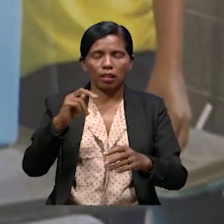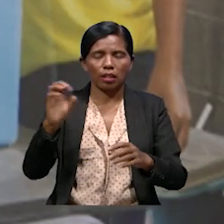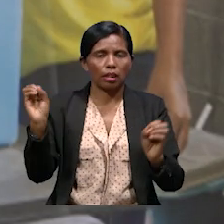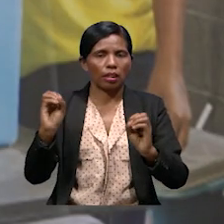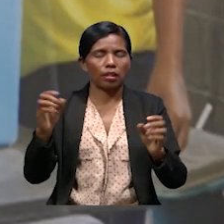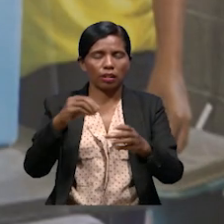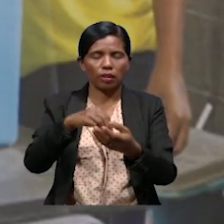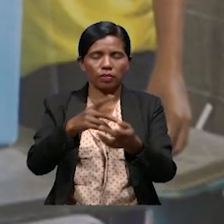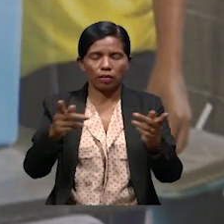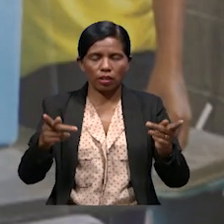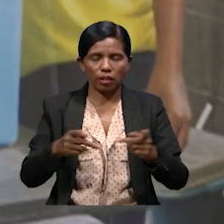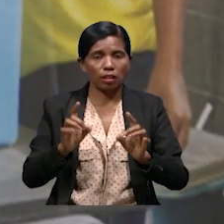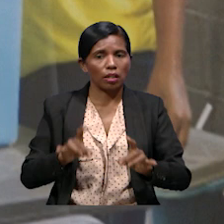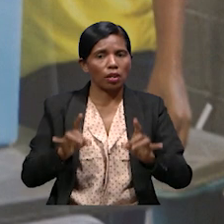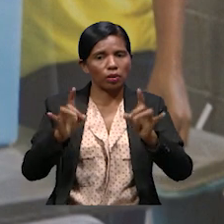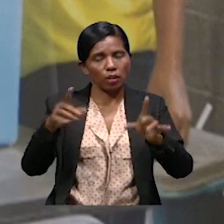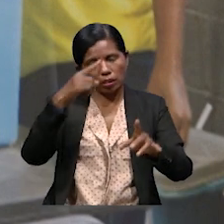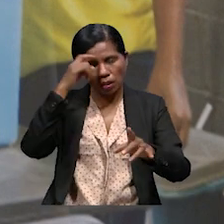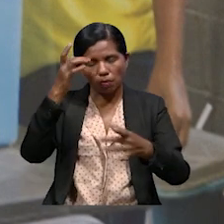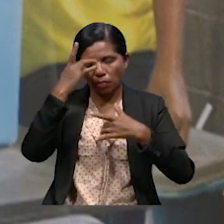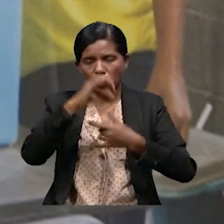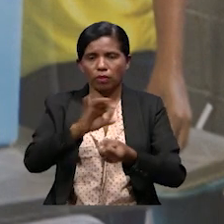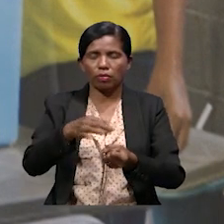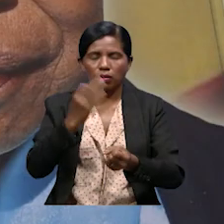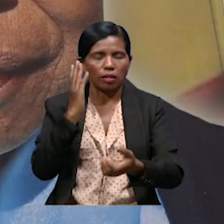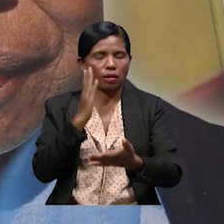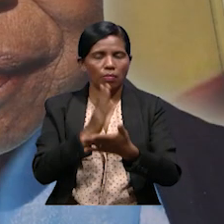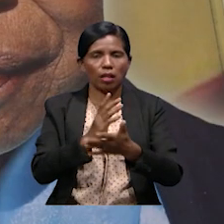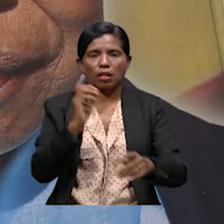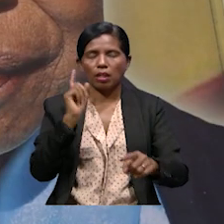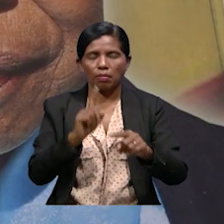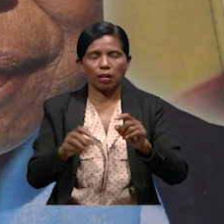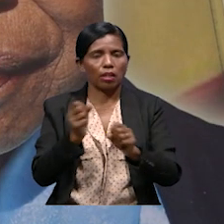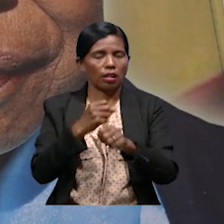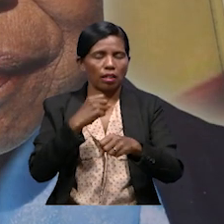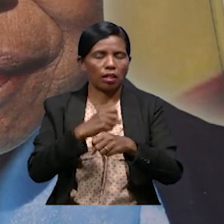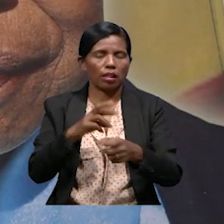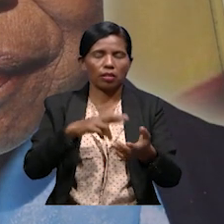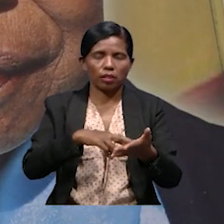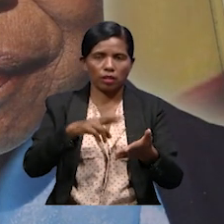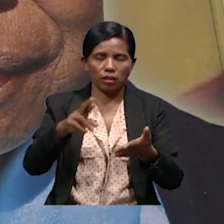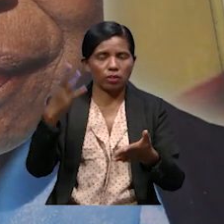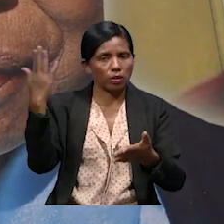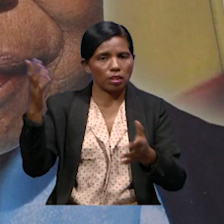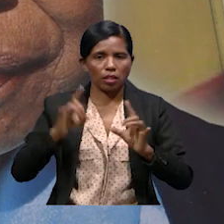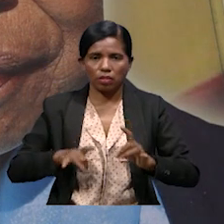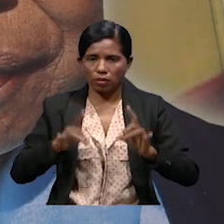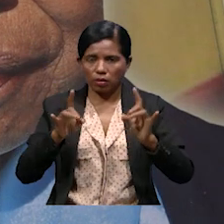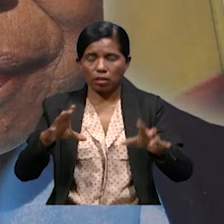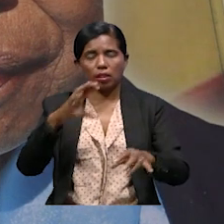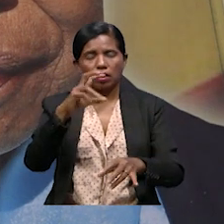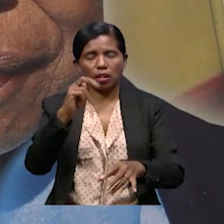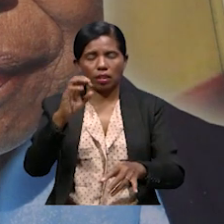também a pandemia Covid-19 não impede o recenseamento eleitoral em Austrália. Honune CNH saiu